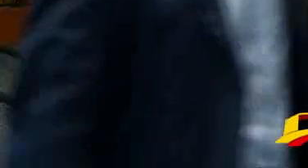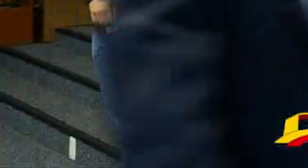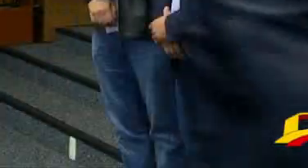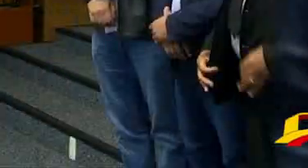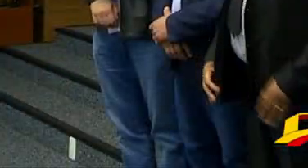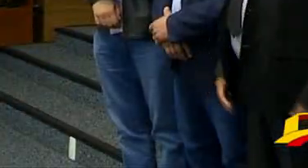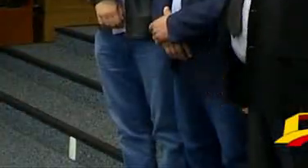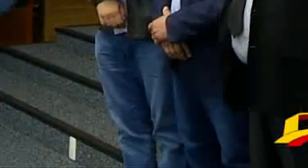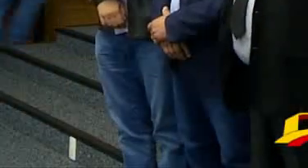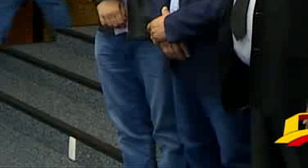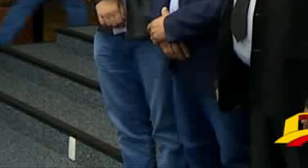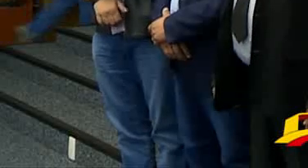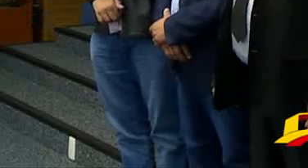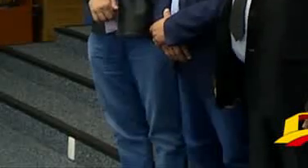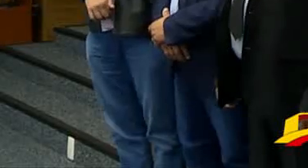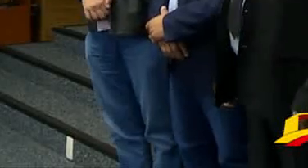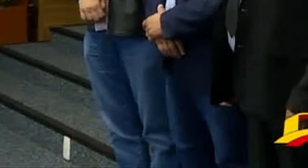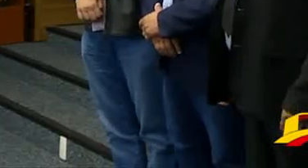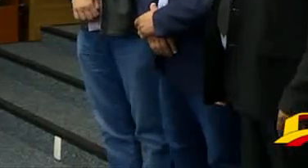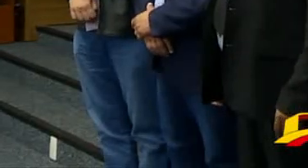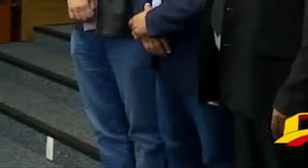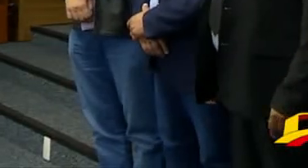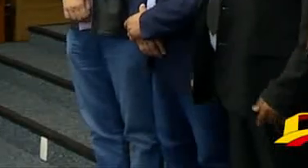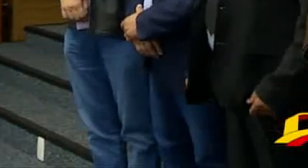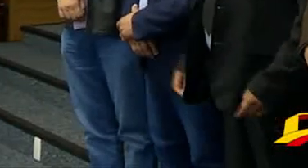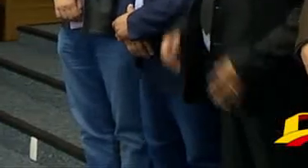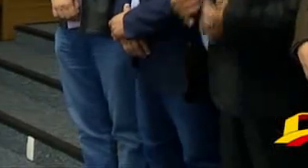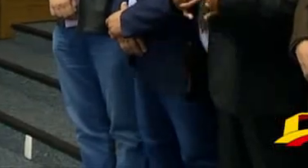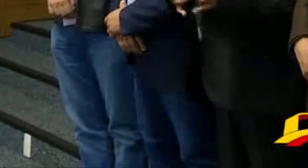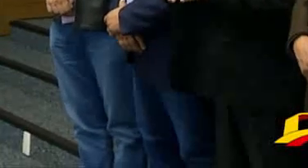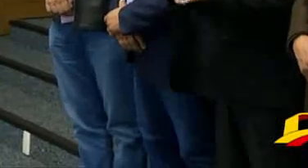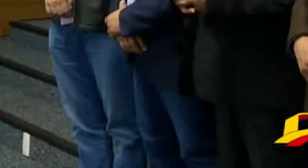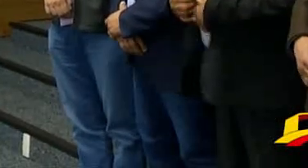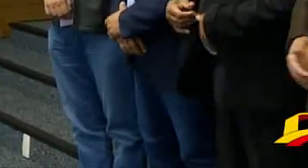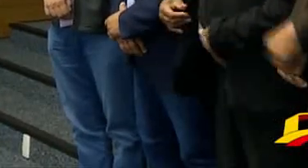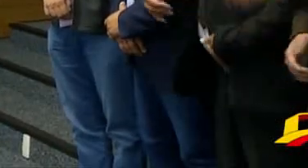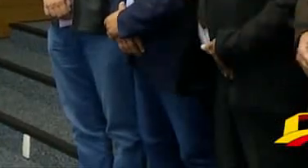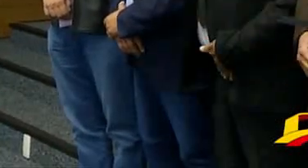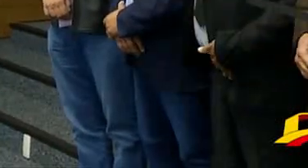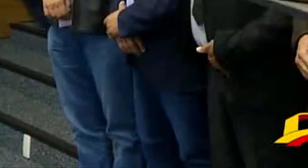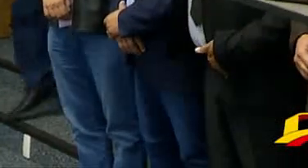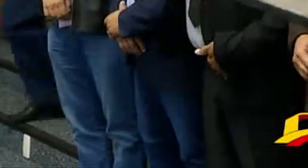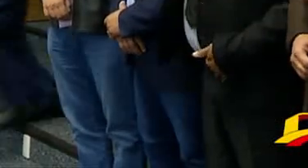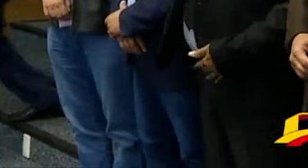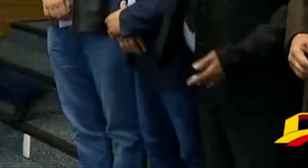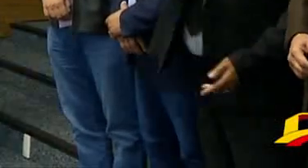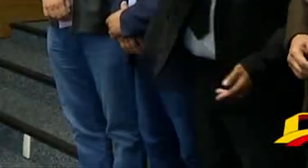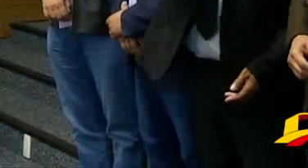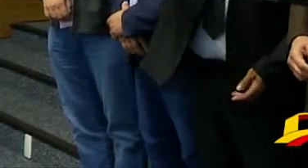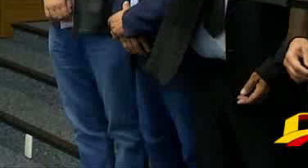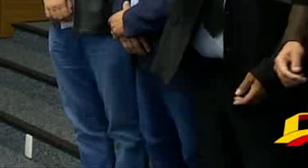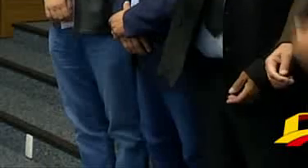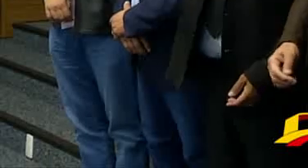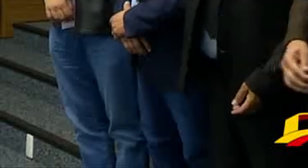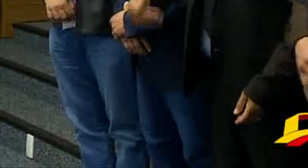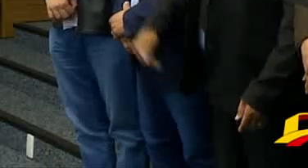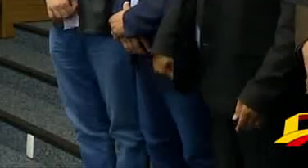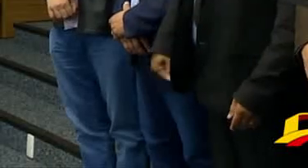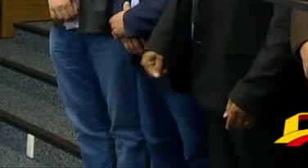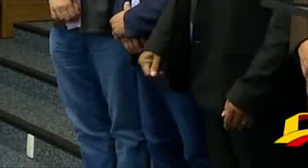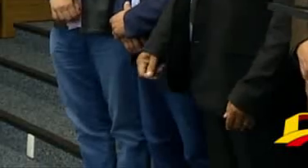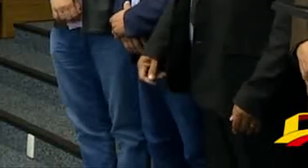Vereador Vinícius White Vereador Vinícius White gostaria de convidar vossa excelência para